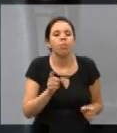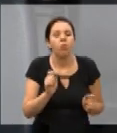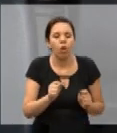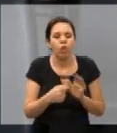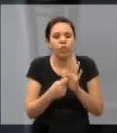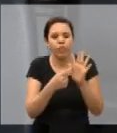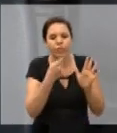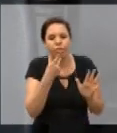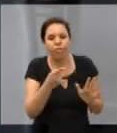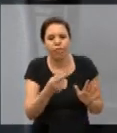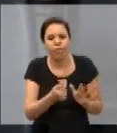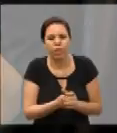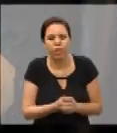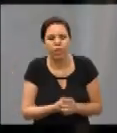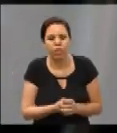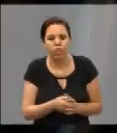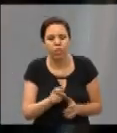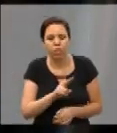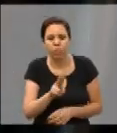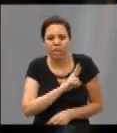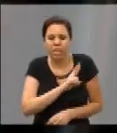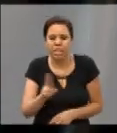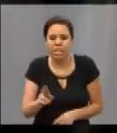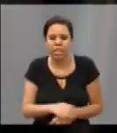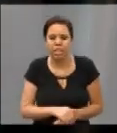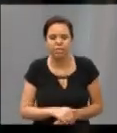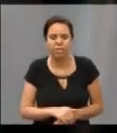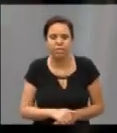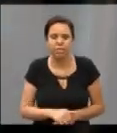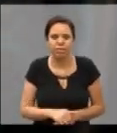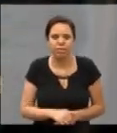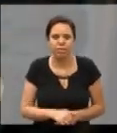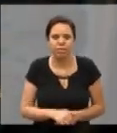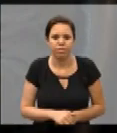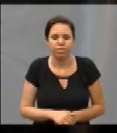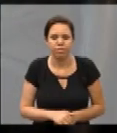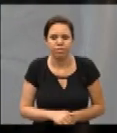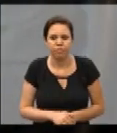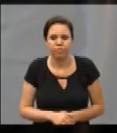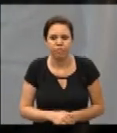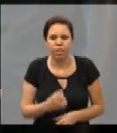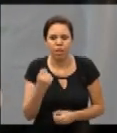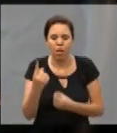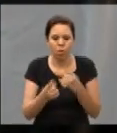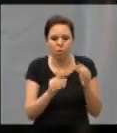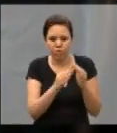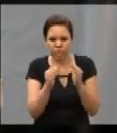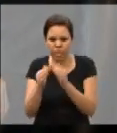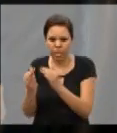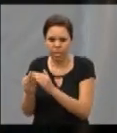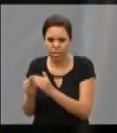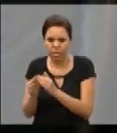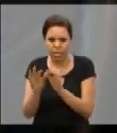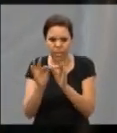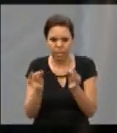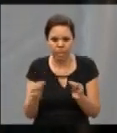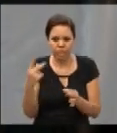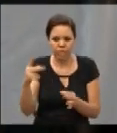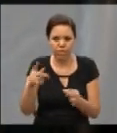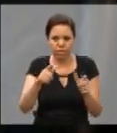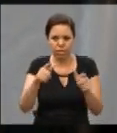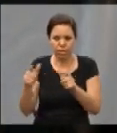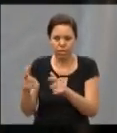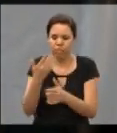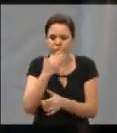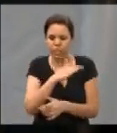saber. É o nome da seita. E tem umas casinhas ali que são da estação e tem umas crianças que moram